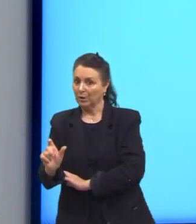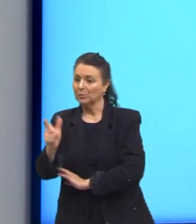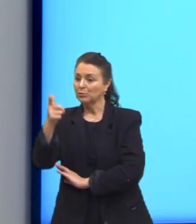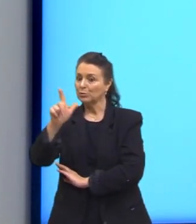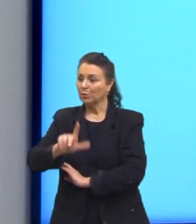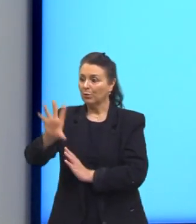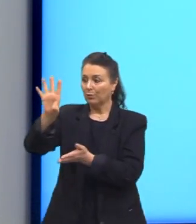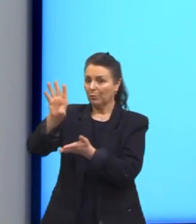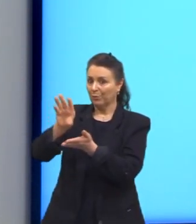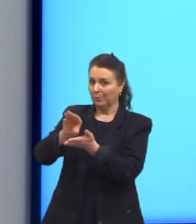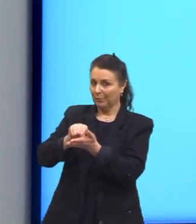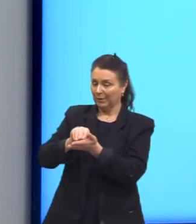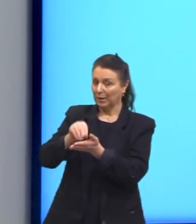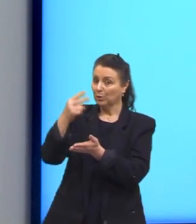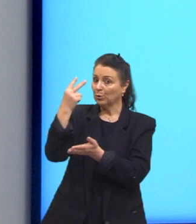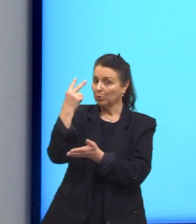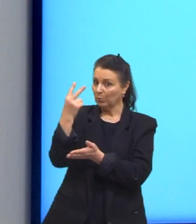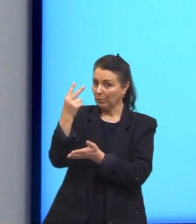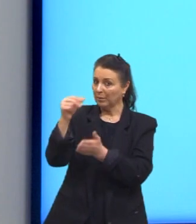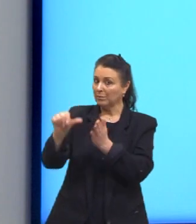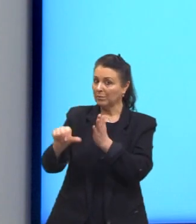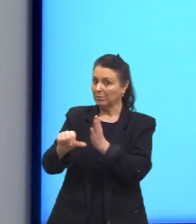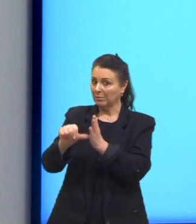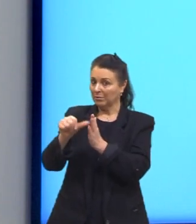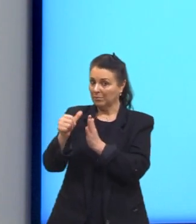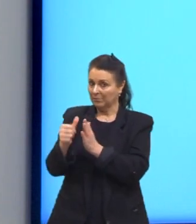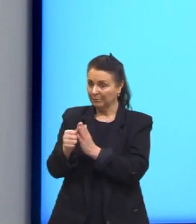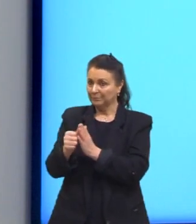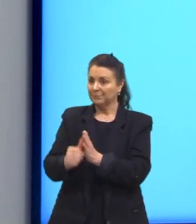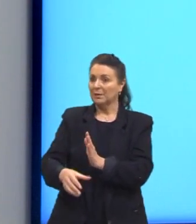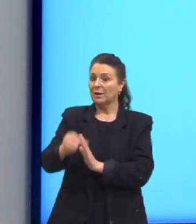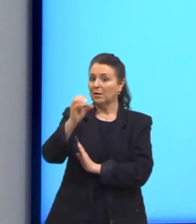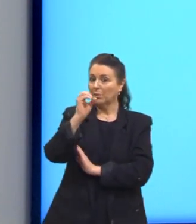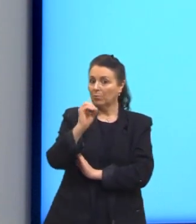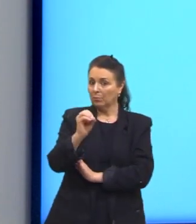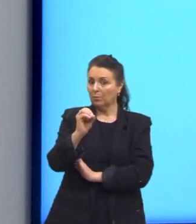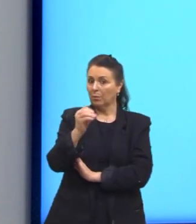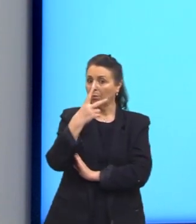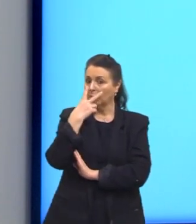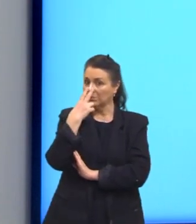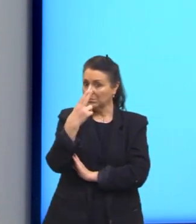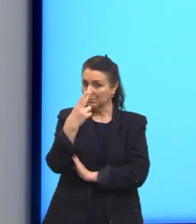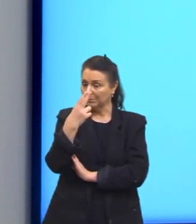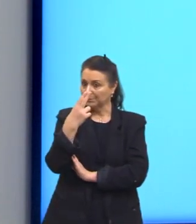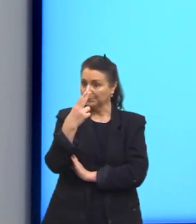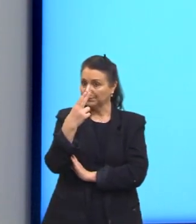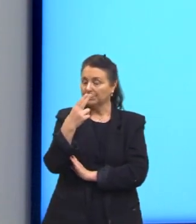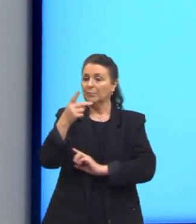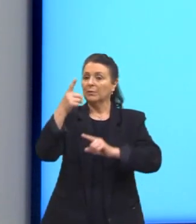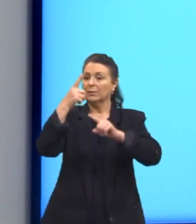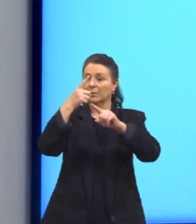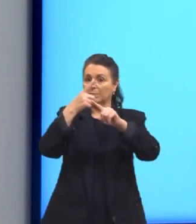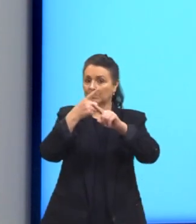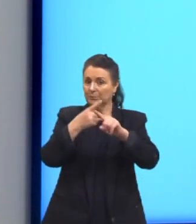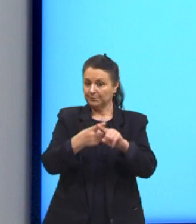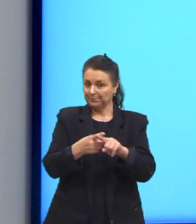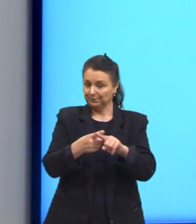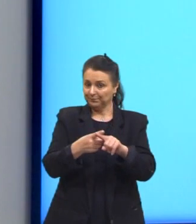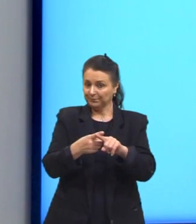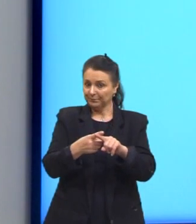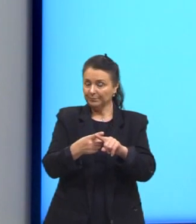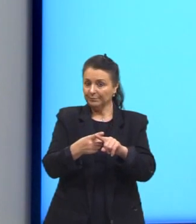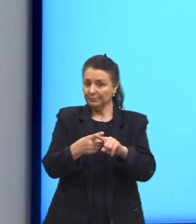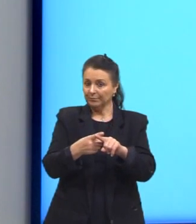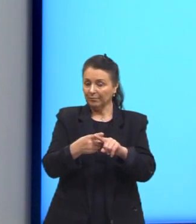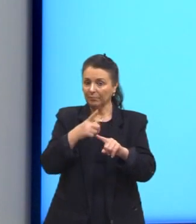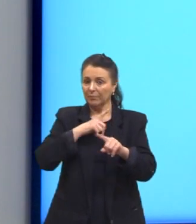nossa matriz e já coloquei igual a zero lá no final. E aí nós multiplicamos, né,